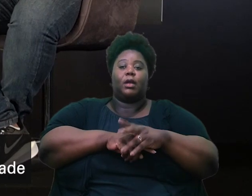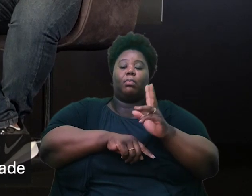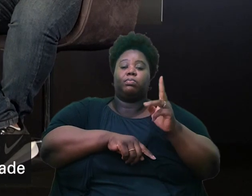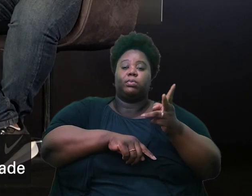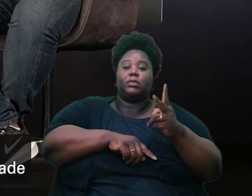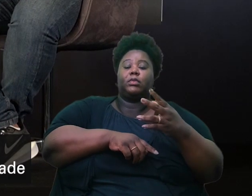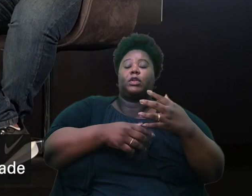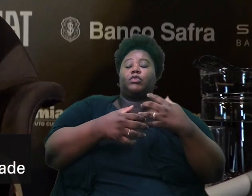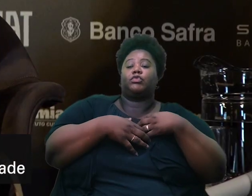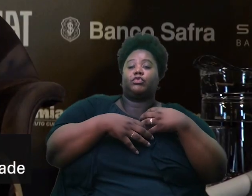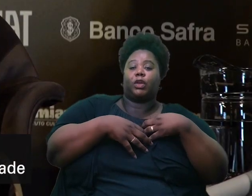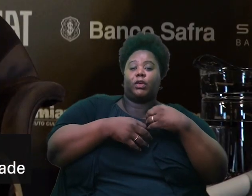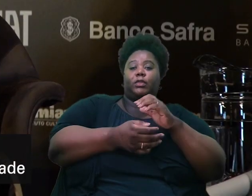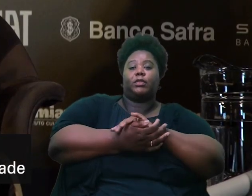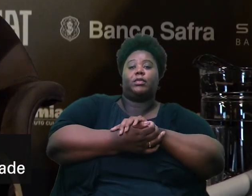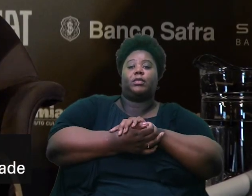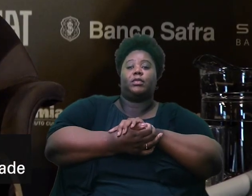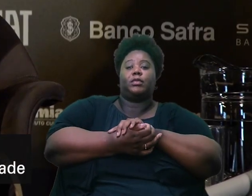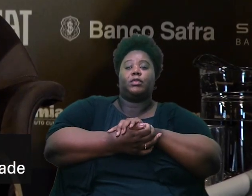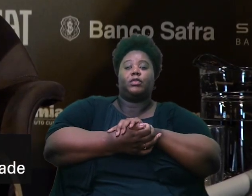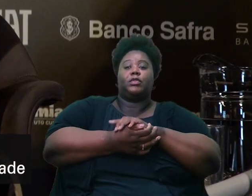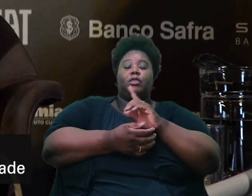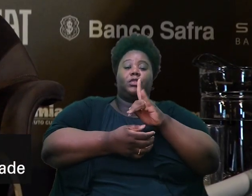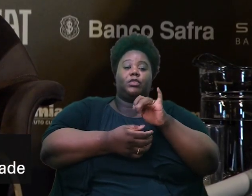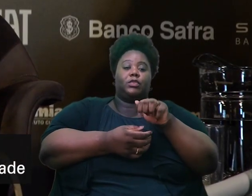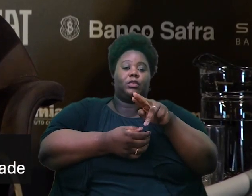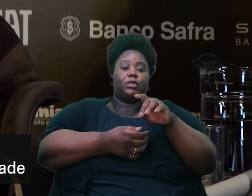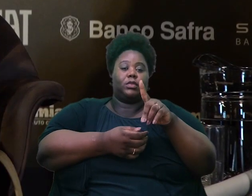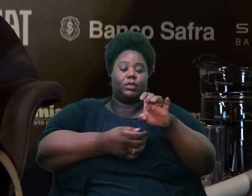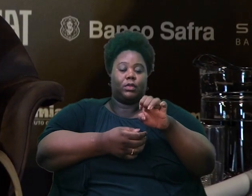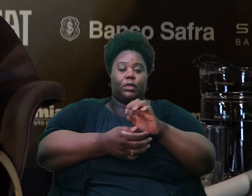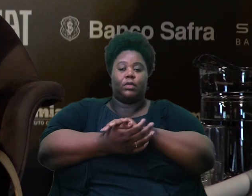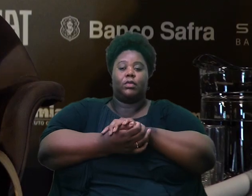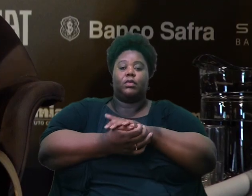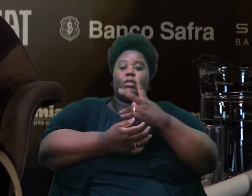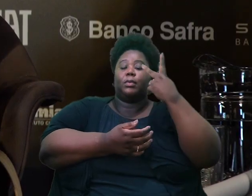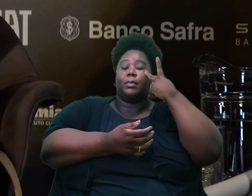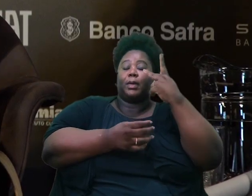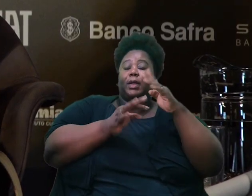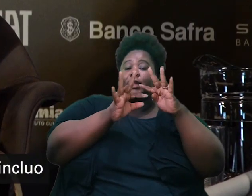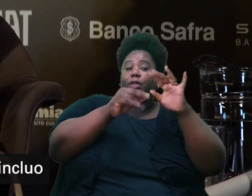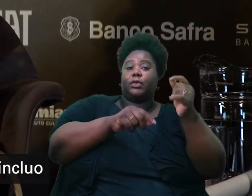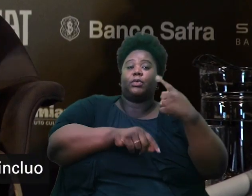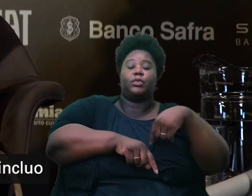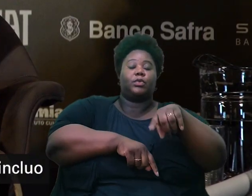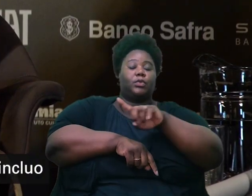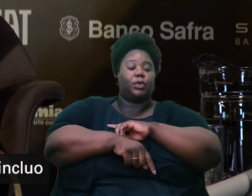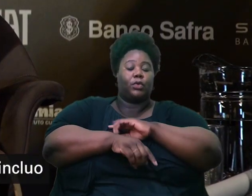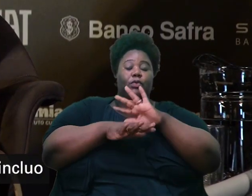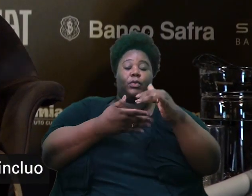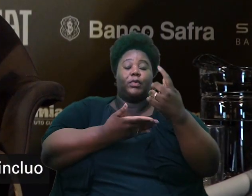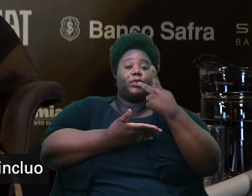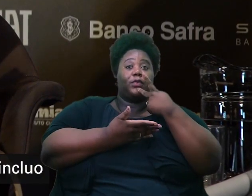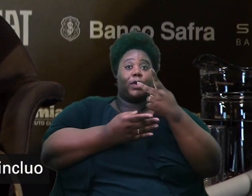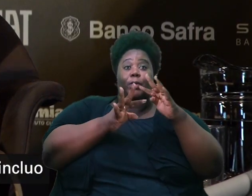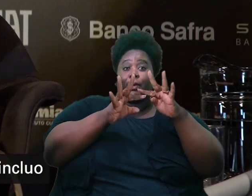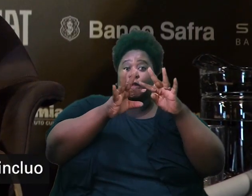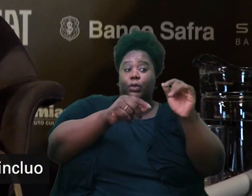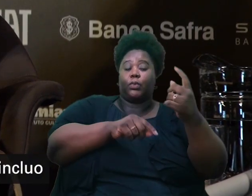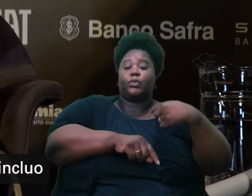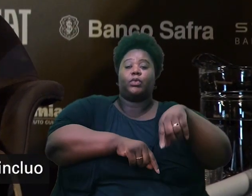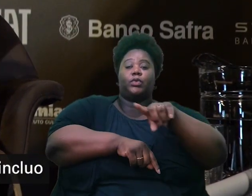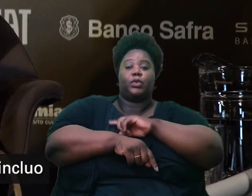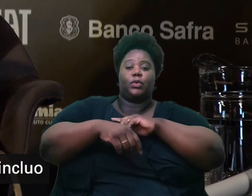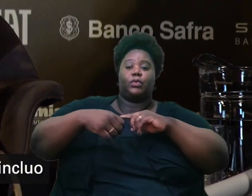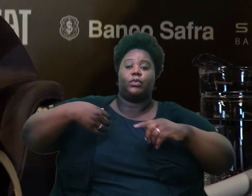mesmas condições de dignidade. Para todos nós, e quando eu digo para todos nós,